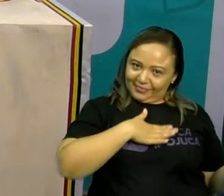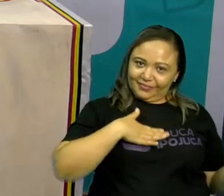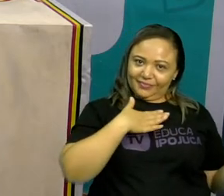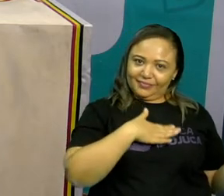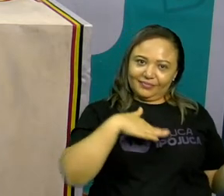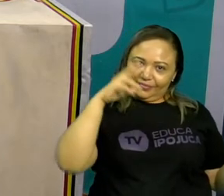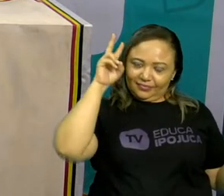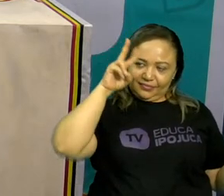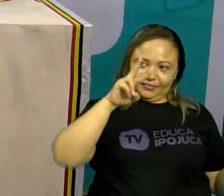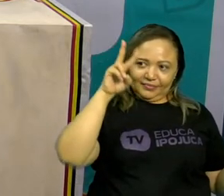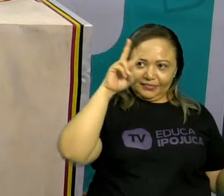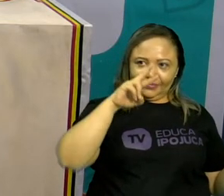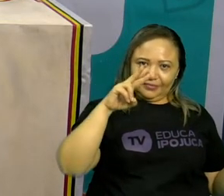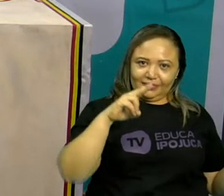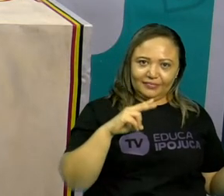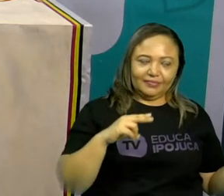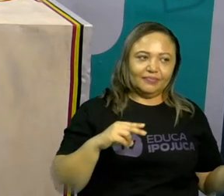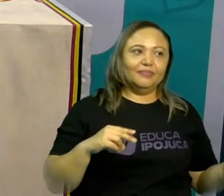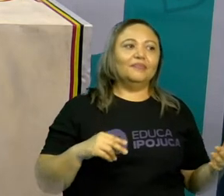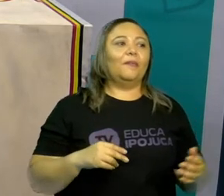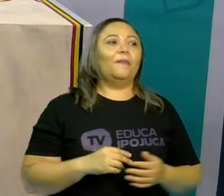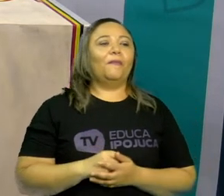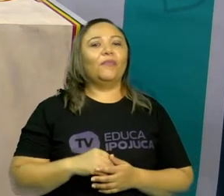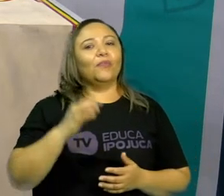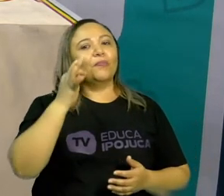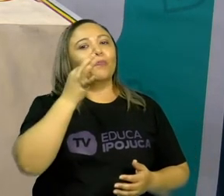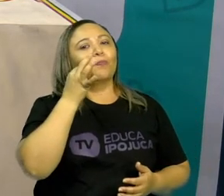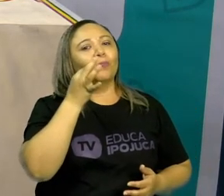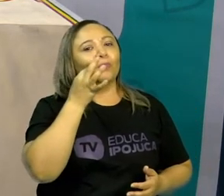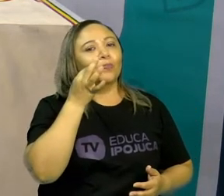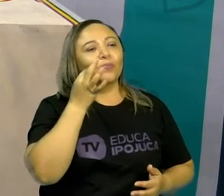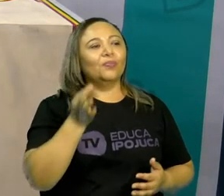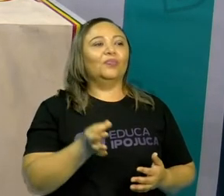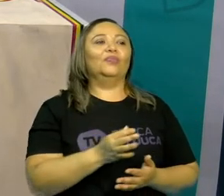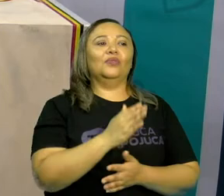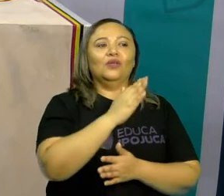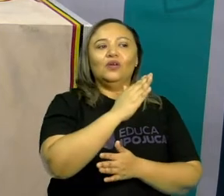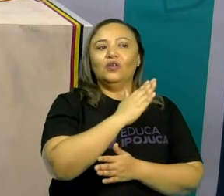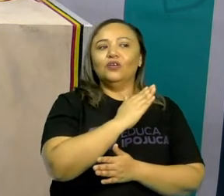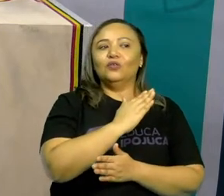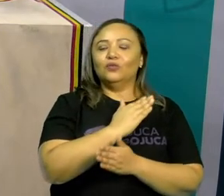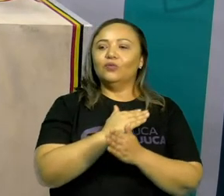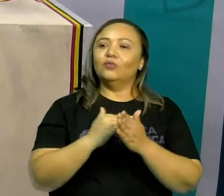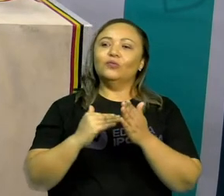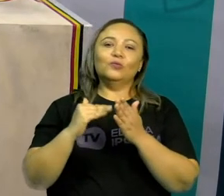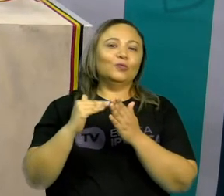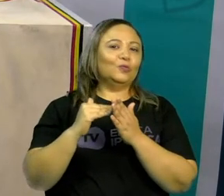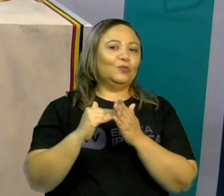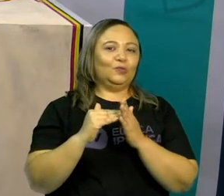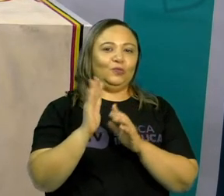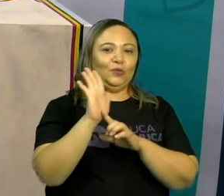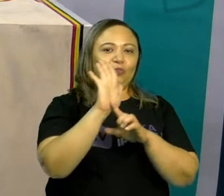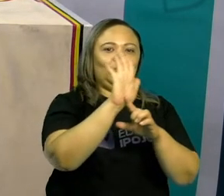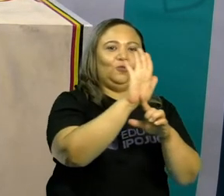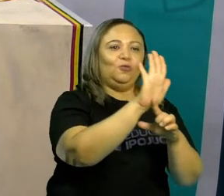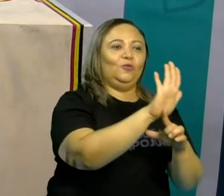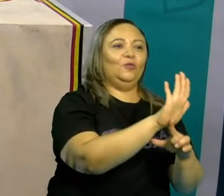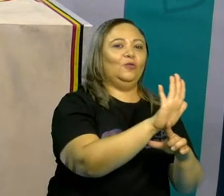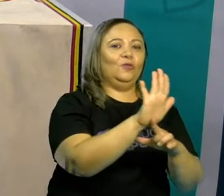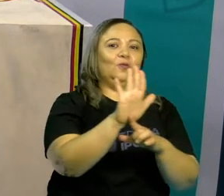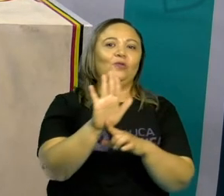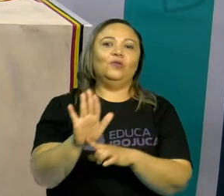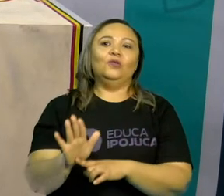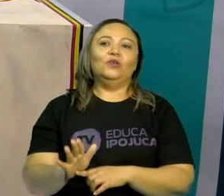gostou da nossa historinha uso Ratinho apresentou todas as